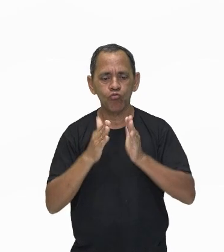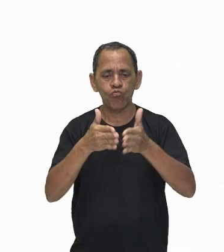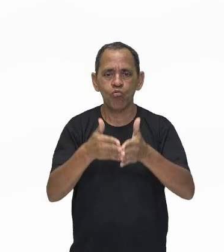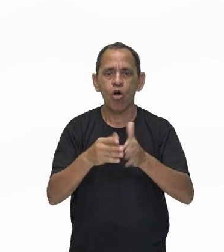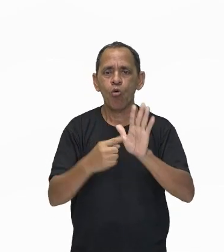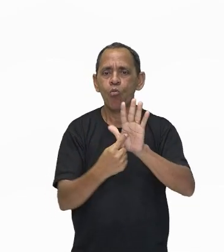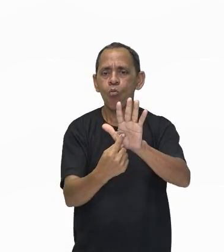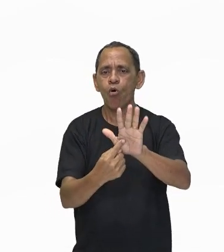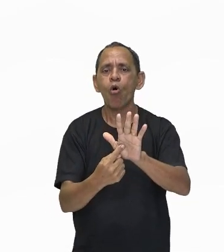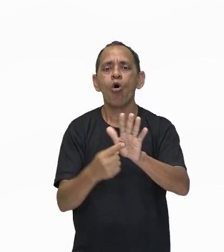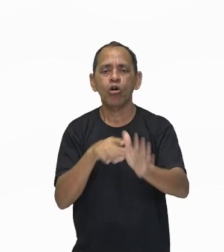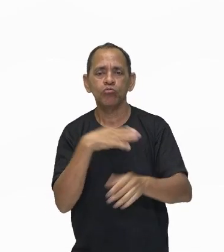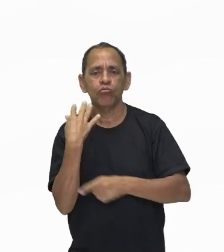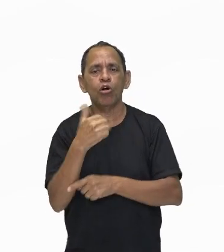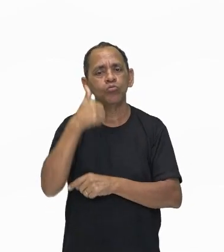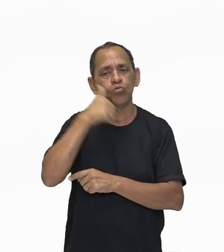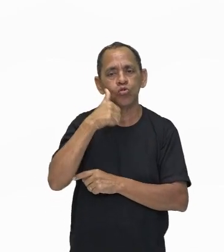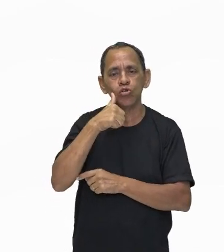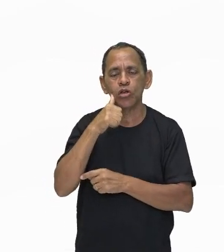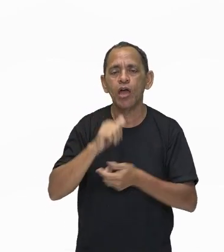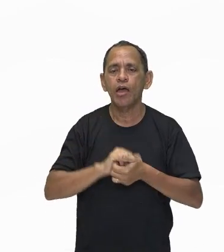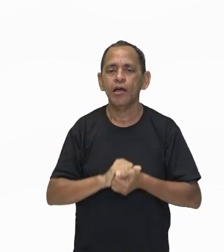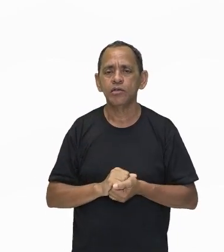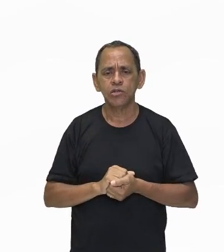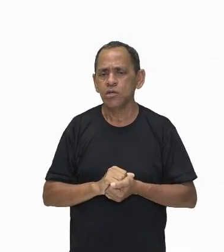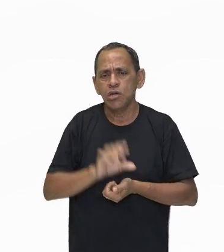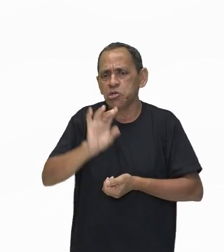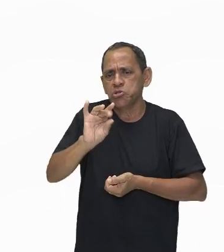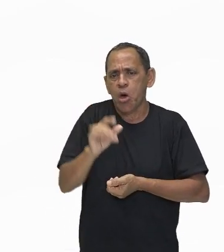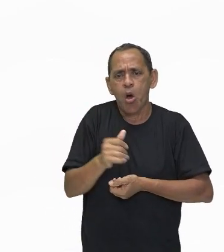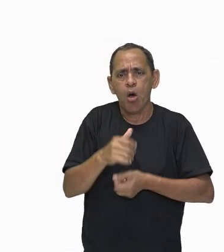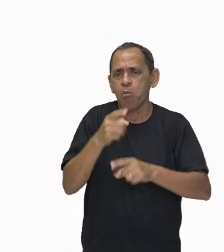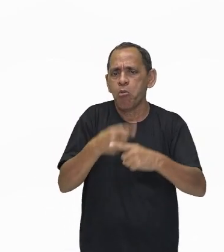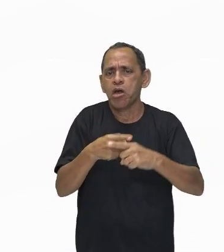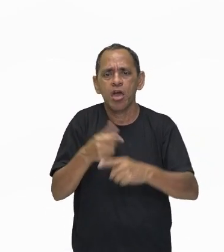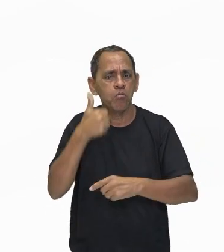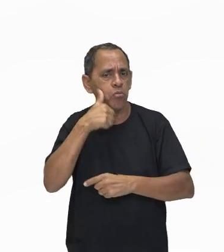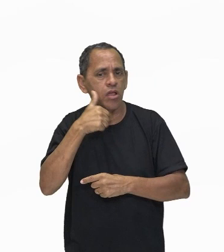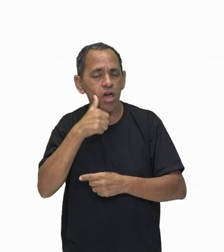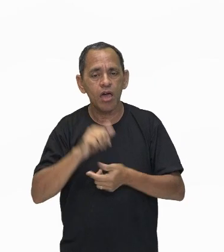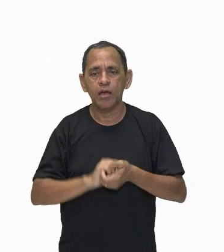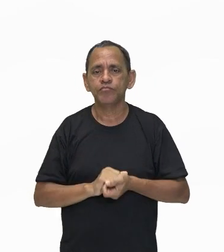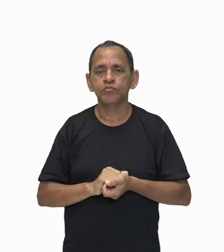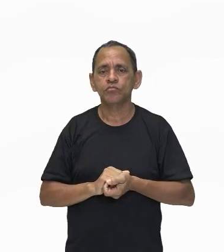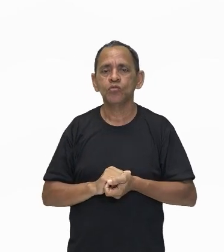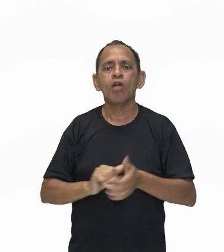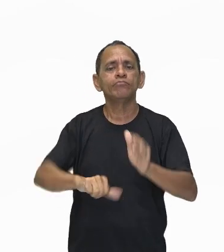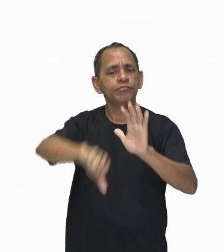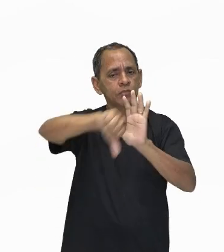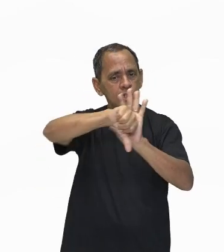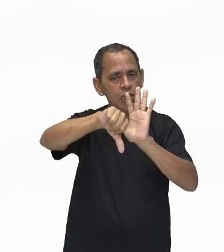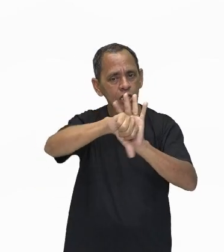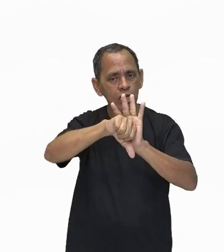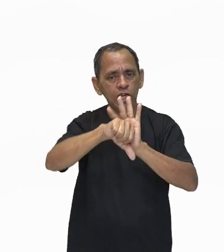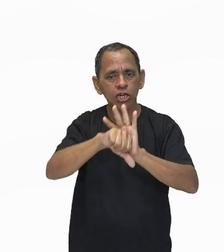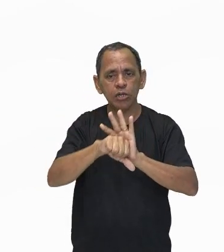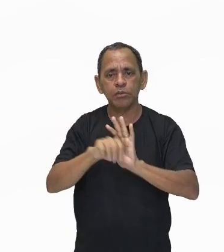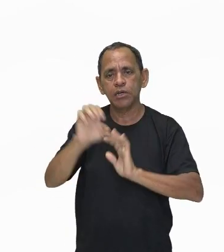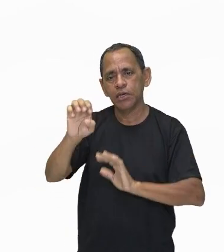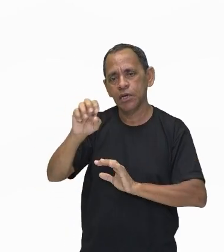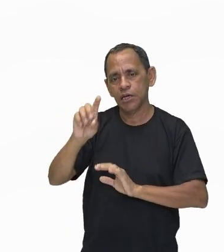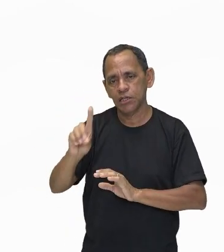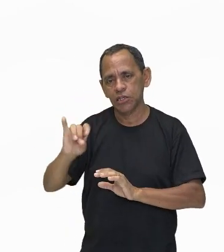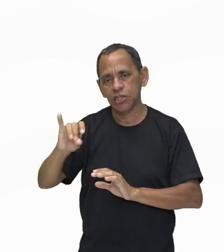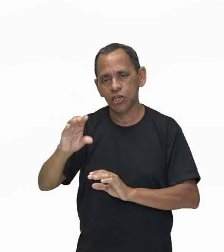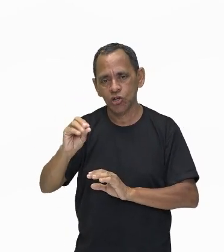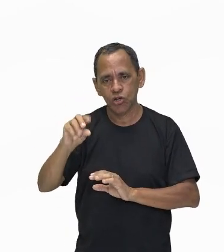da mulher pela simples condição de ser mulher como um crime hediondo, tá? Então, esse termo do